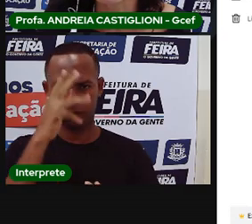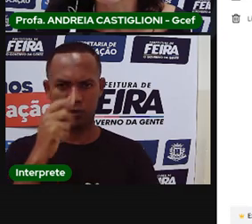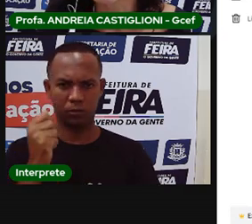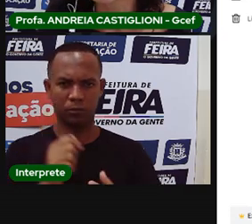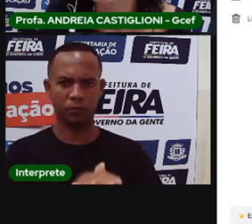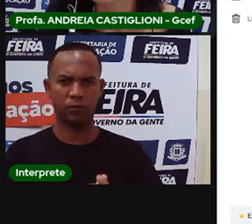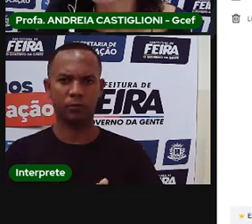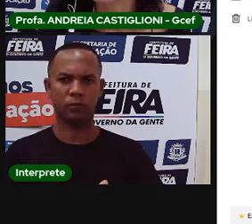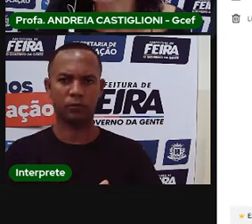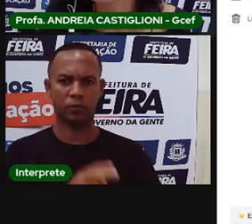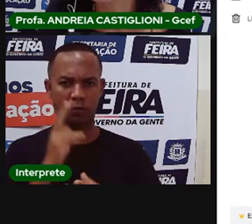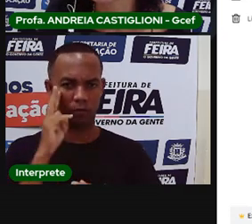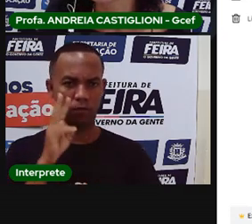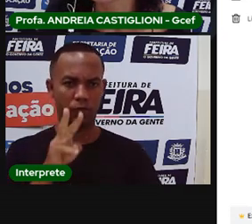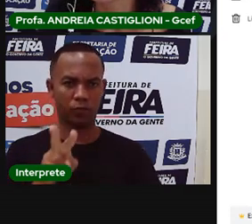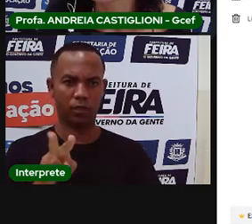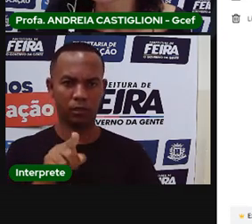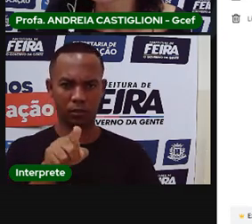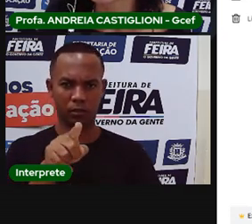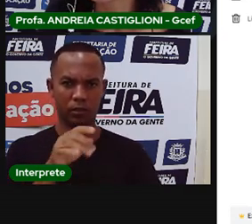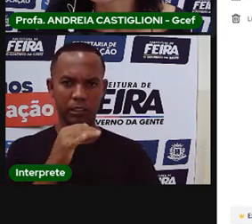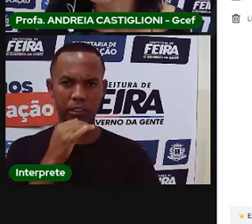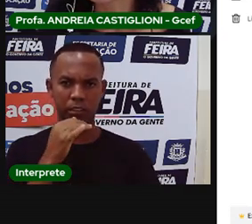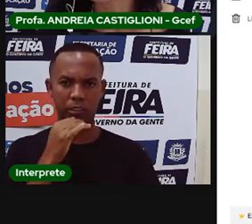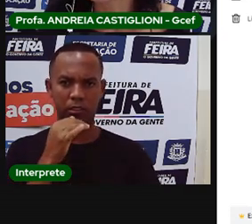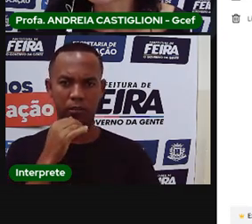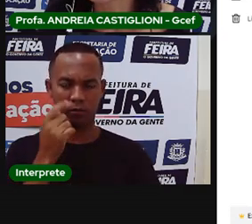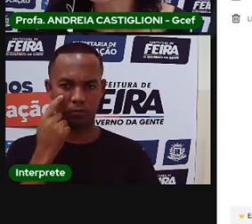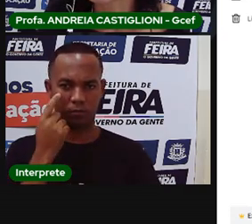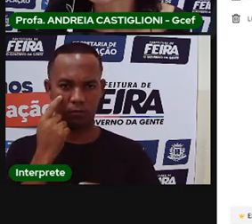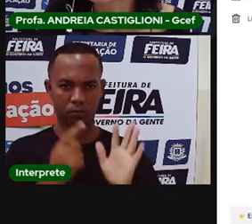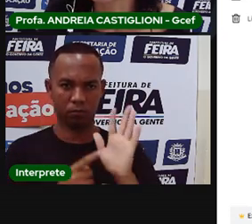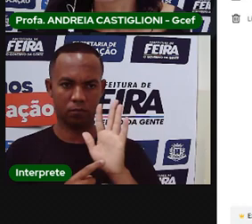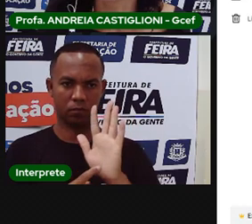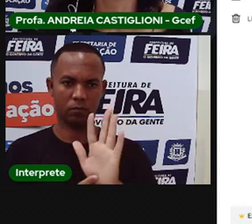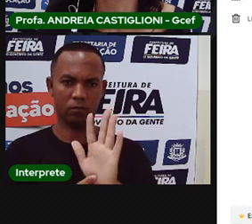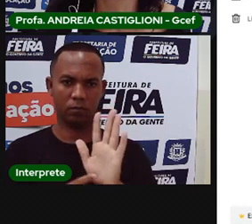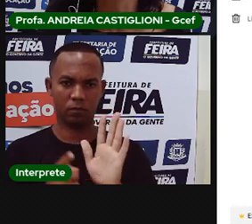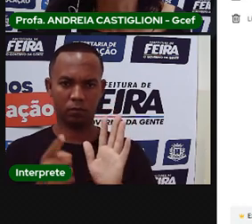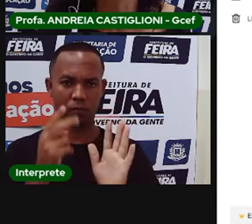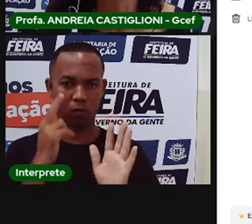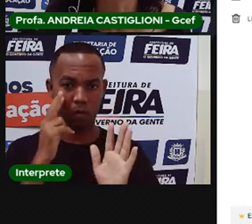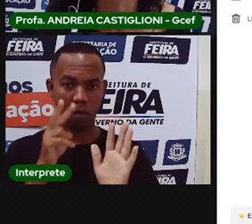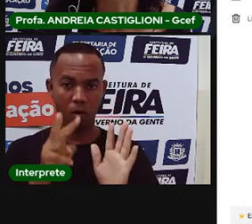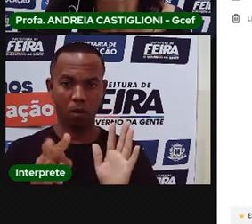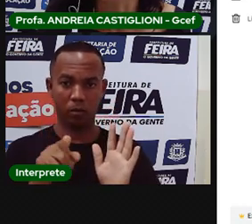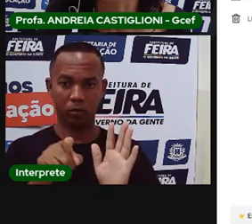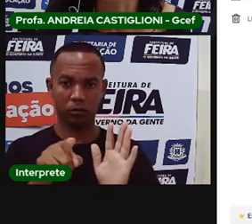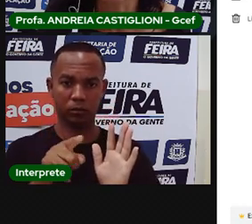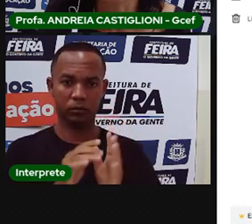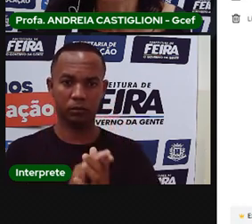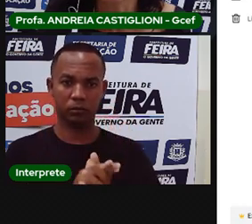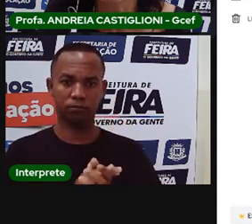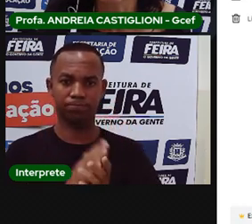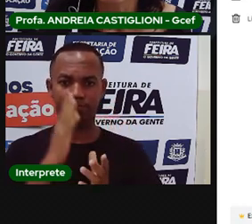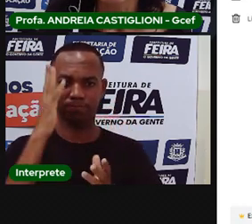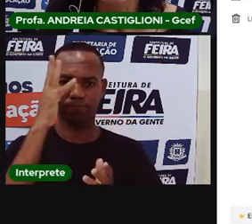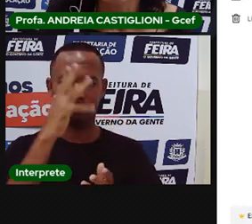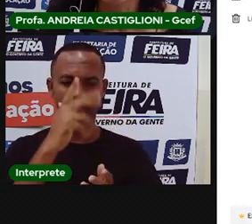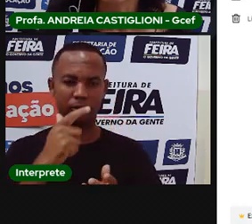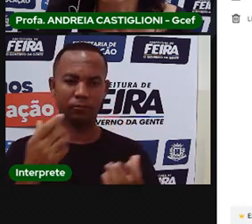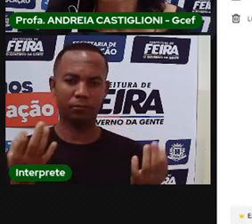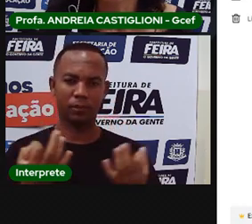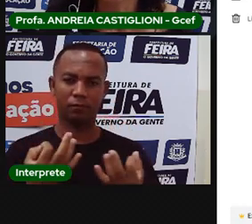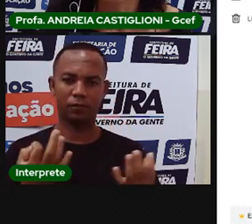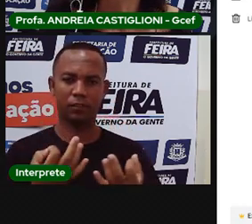cartaz. Estão vendo? Deixa eu apresentar aqui ele. Olha como ficou esse cartaz. Não ficou lindo?